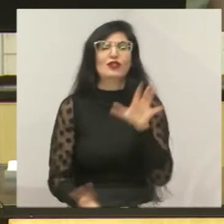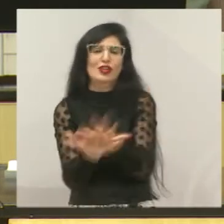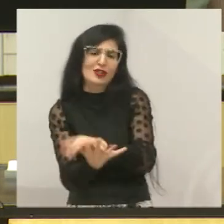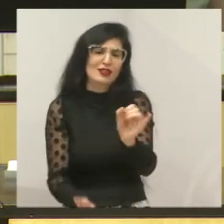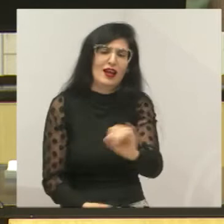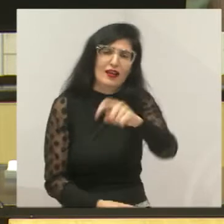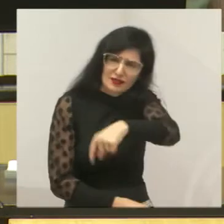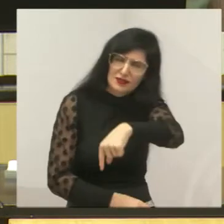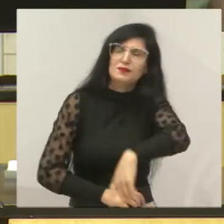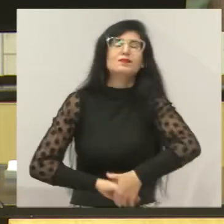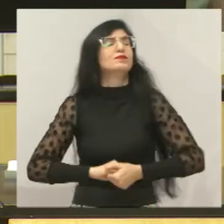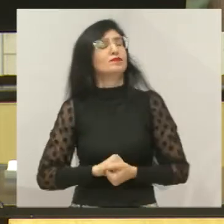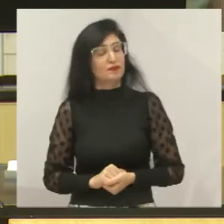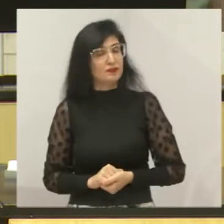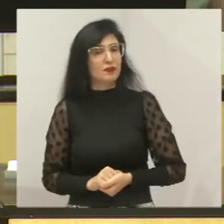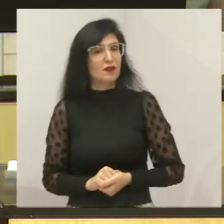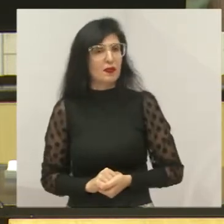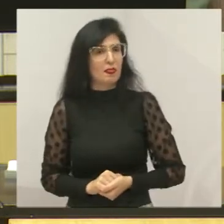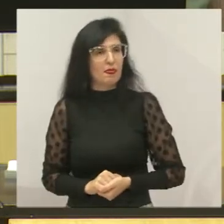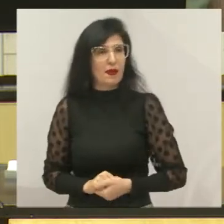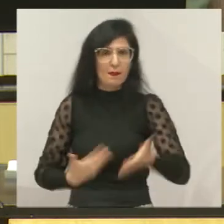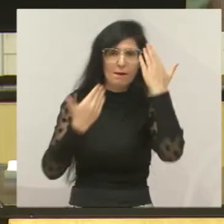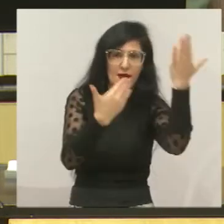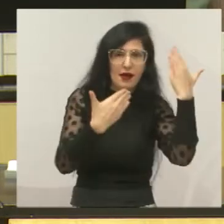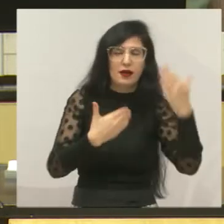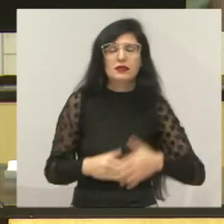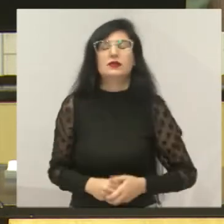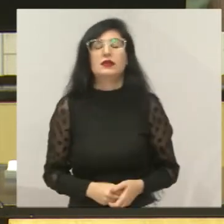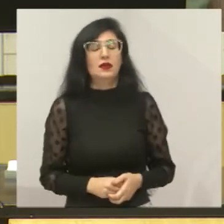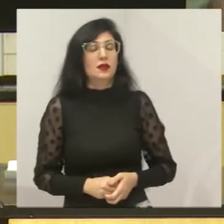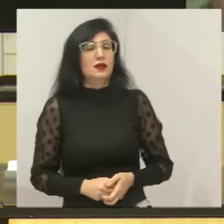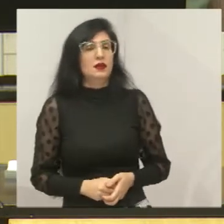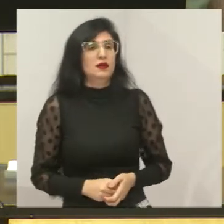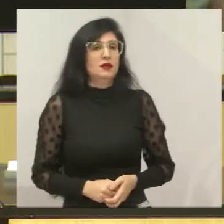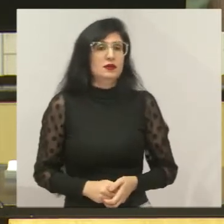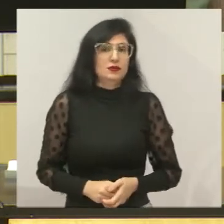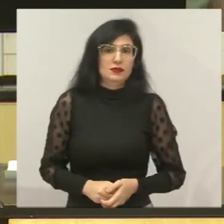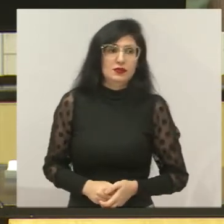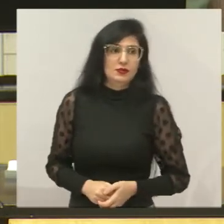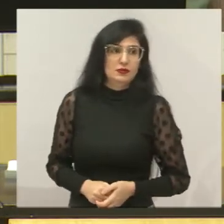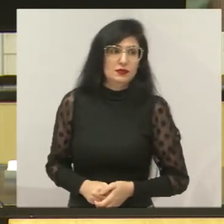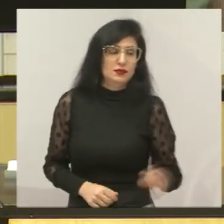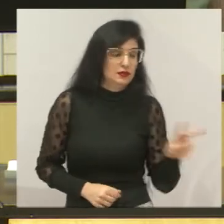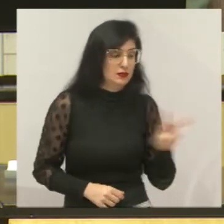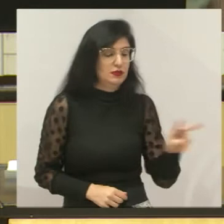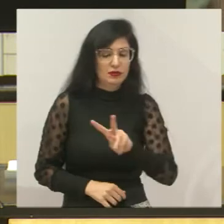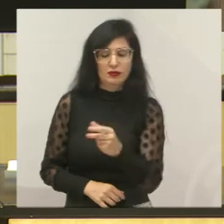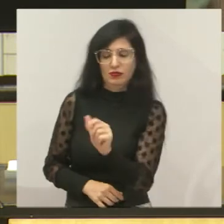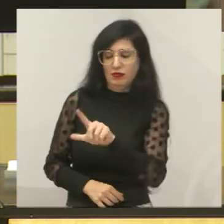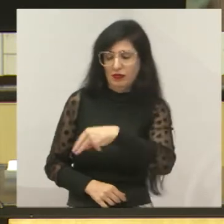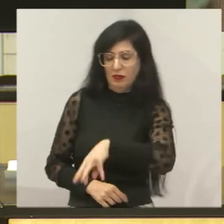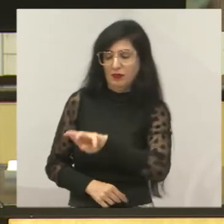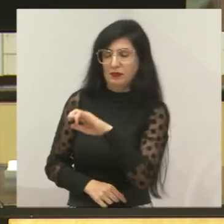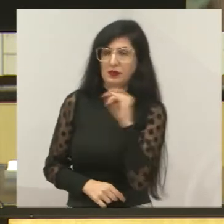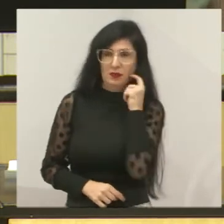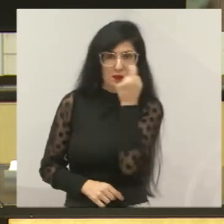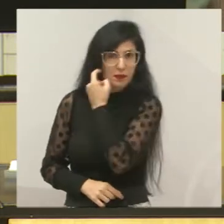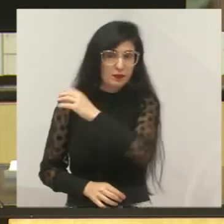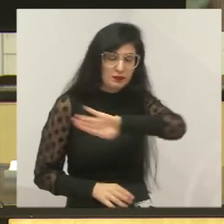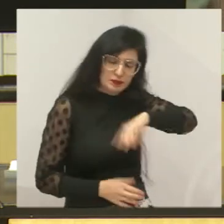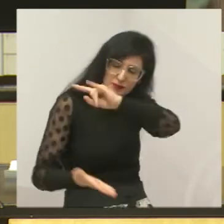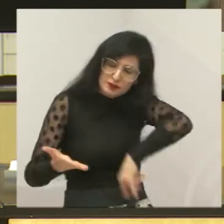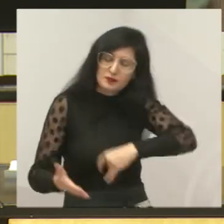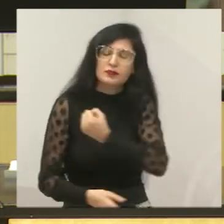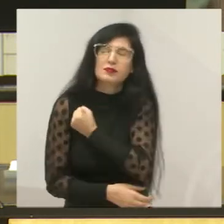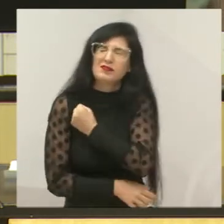prestos desta concessionária e antecipando agradecimento pela atenção dispensada, subscrevemos. Vereador Valmir Parque do Meia Lua. Requerimento